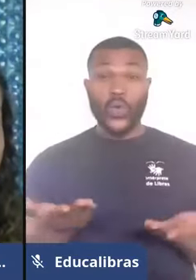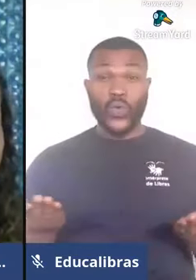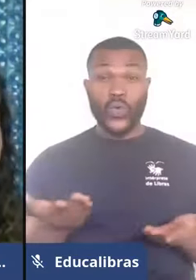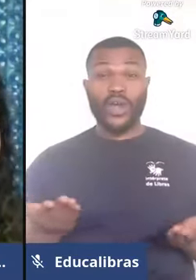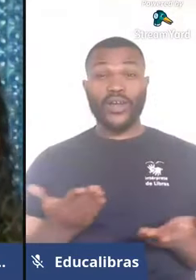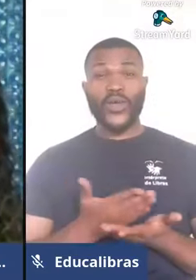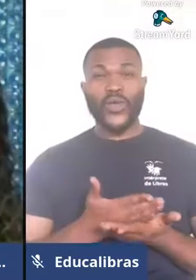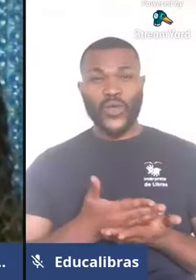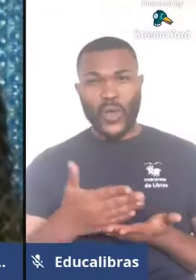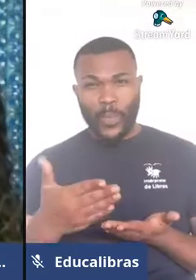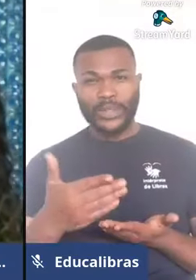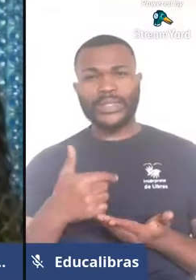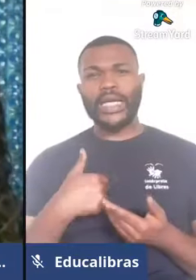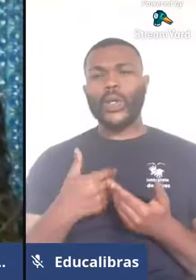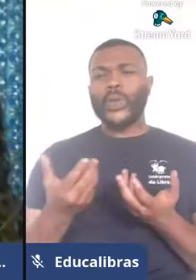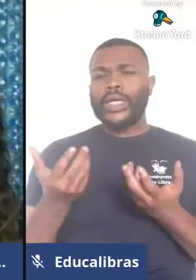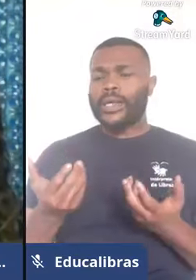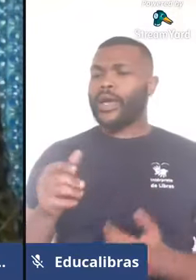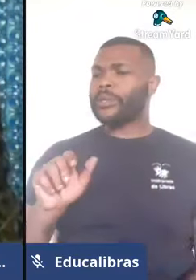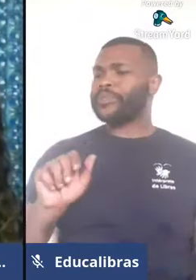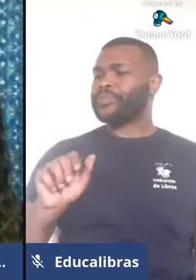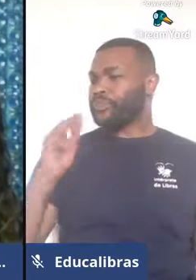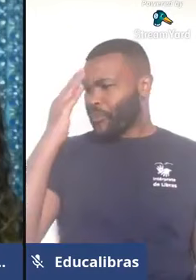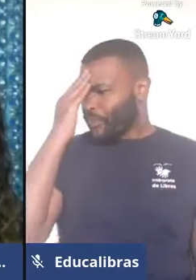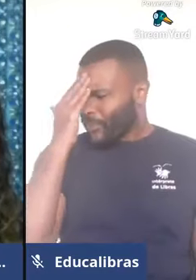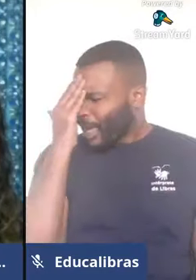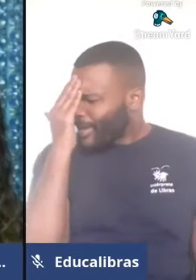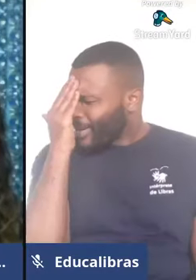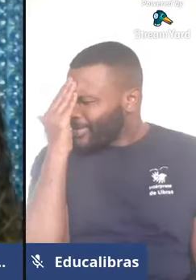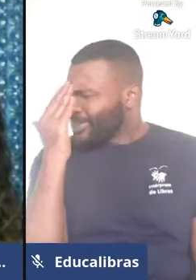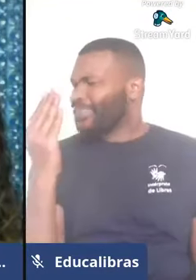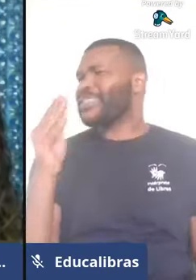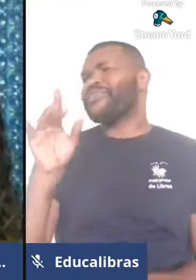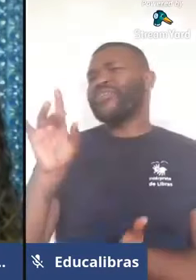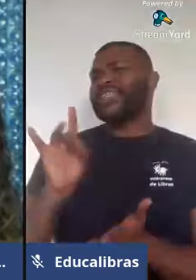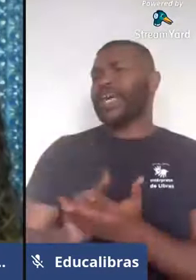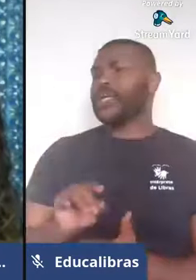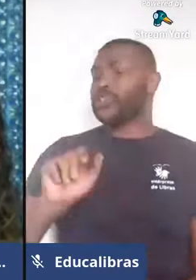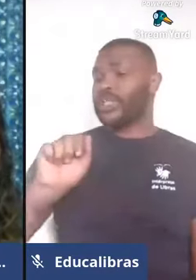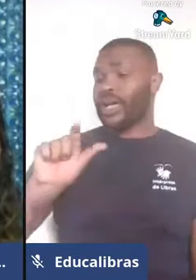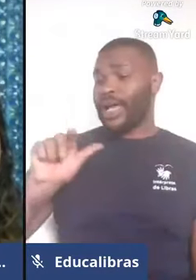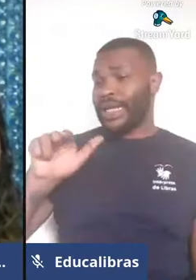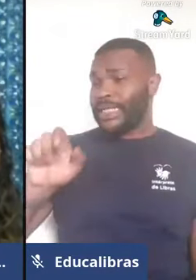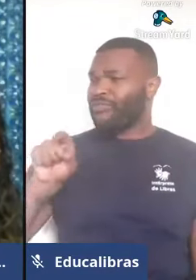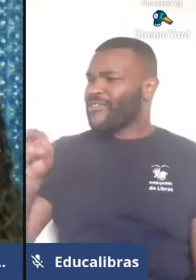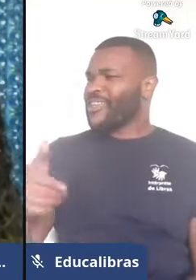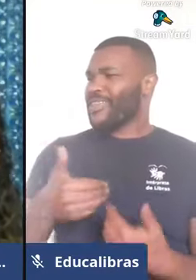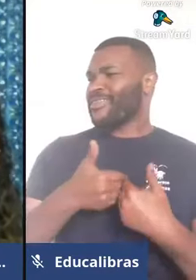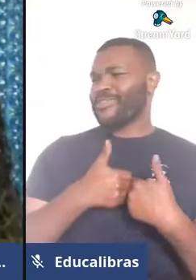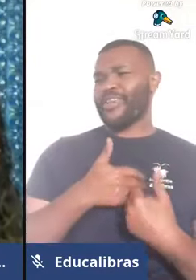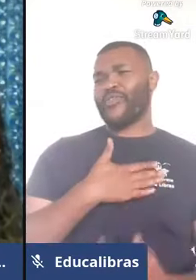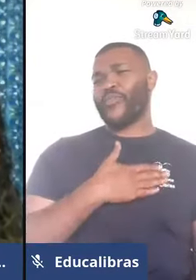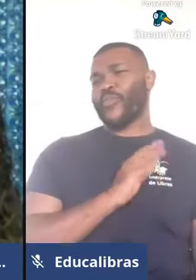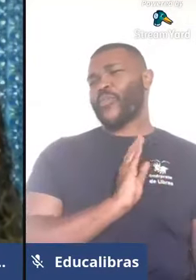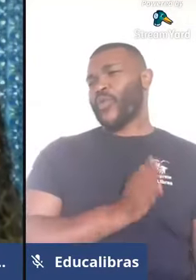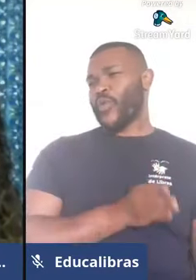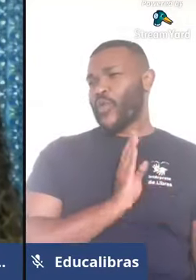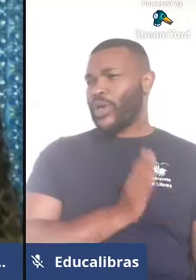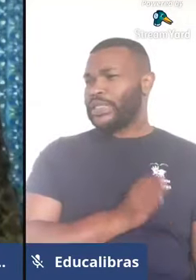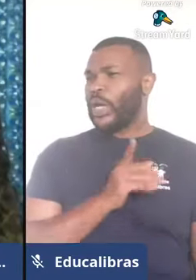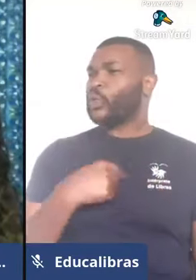Eu queria, Aline, primeiro agradecer muito você. Você sabe que você mora no meu coração. Né, a gente se vê pouco,